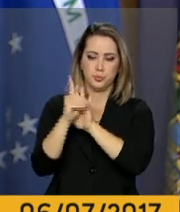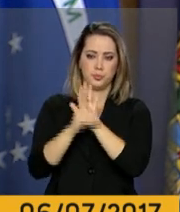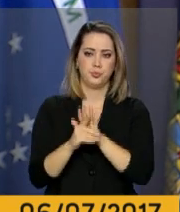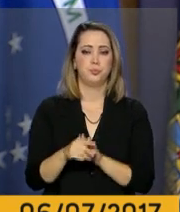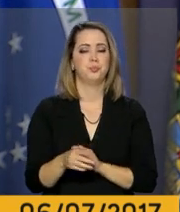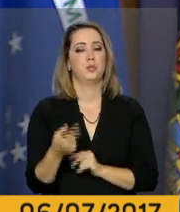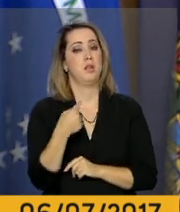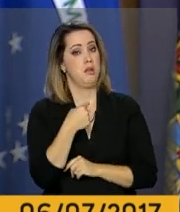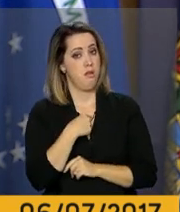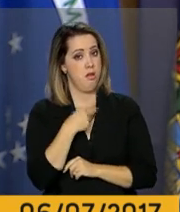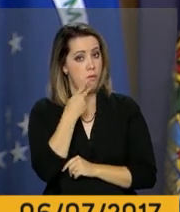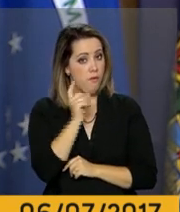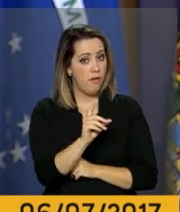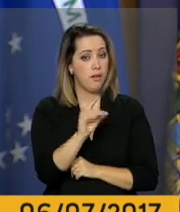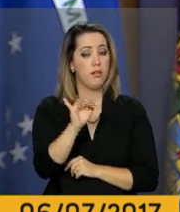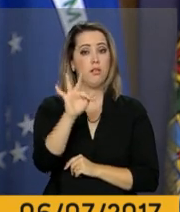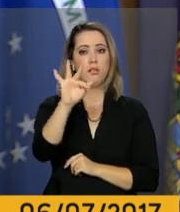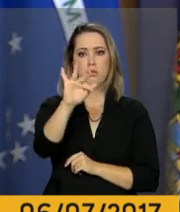é um programa